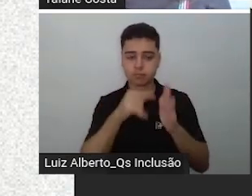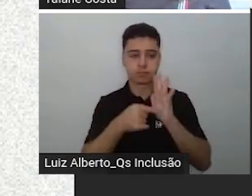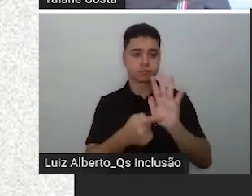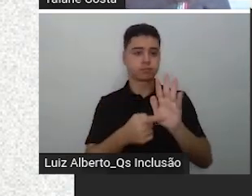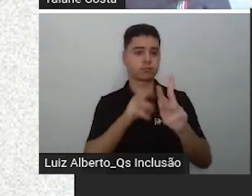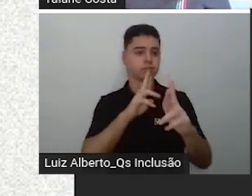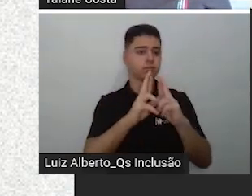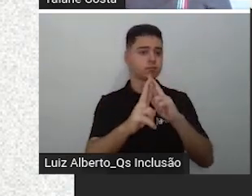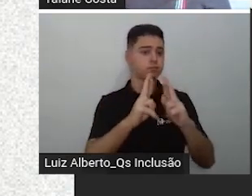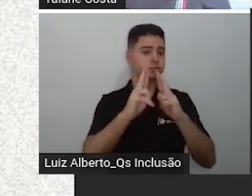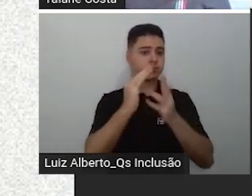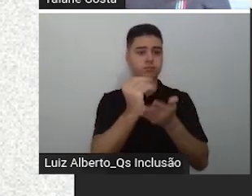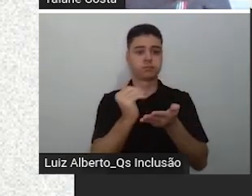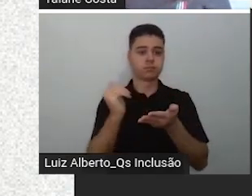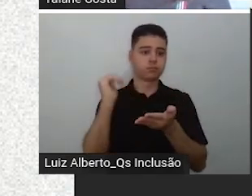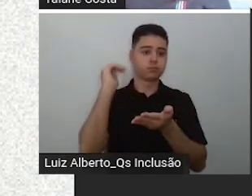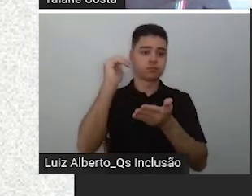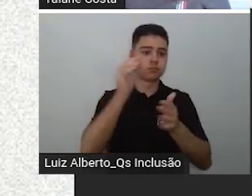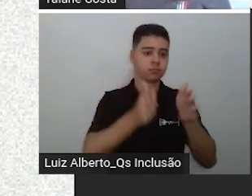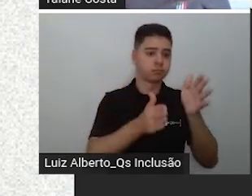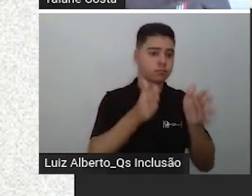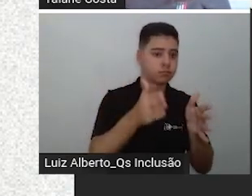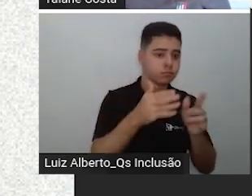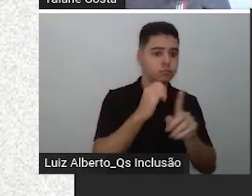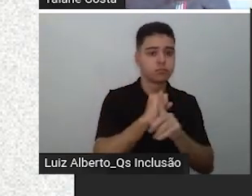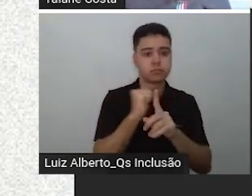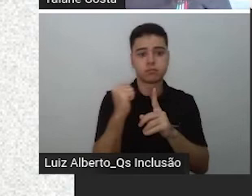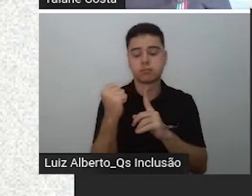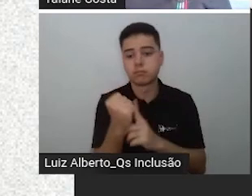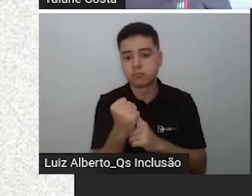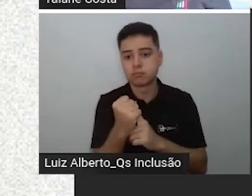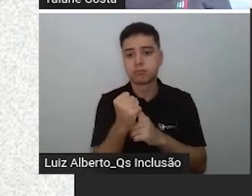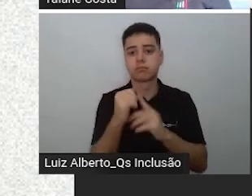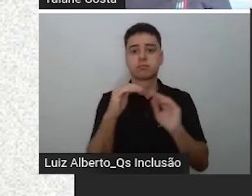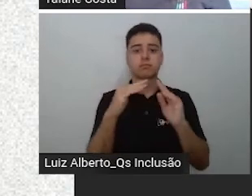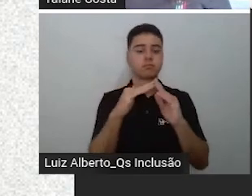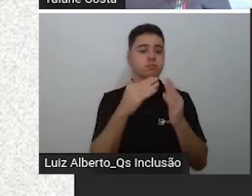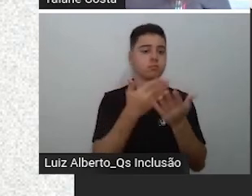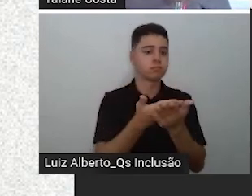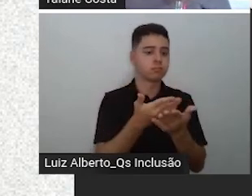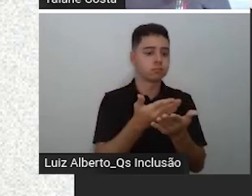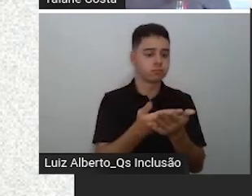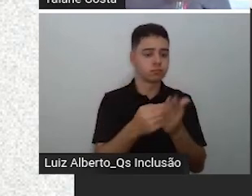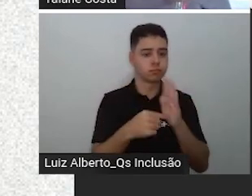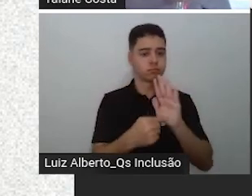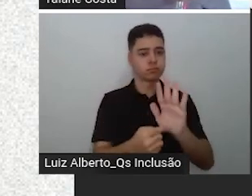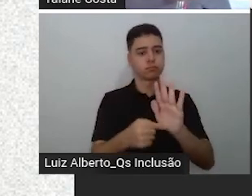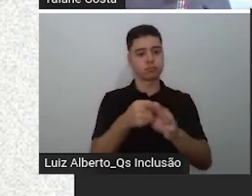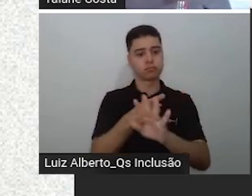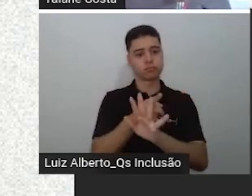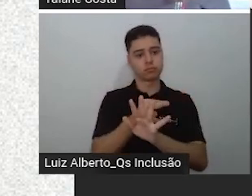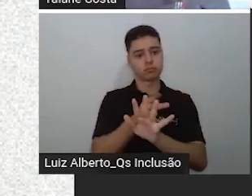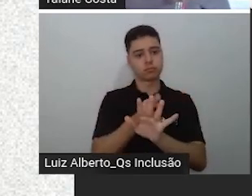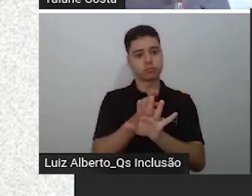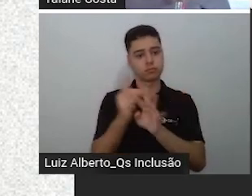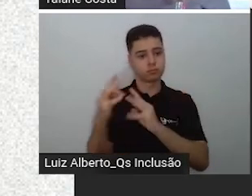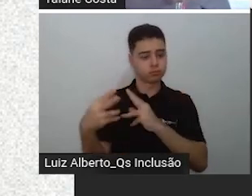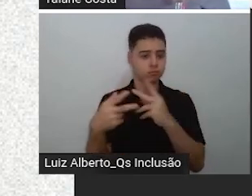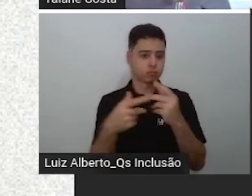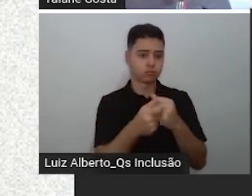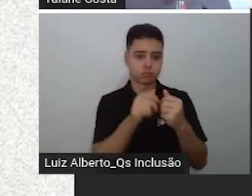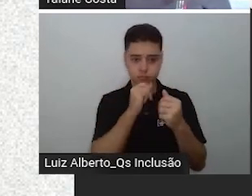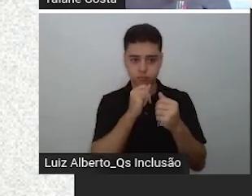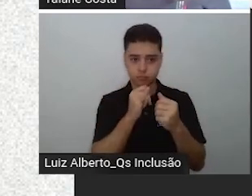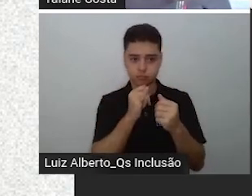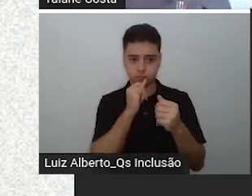relação maior entre a comunidade, as escolas e as exposições, né? Tanto ela em centros